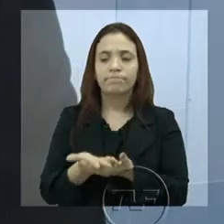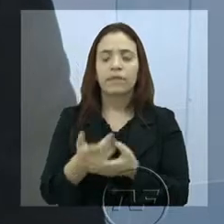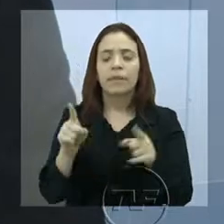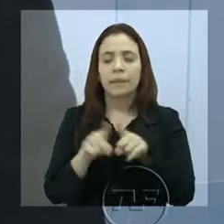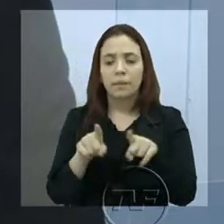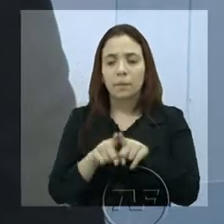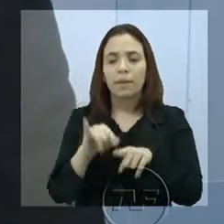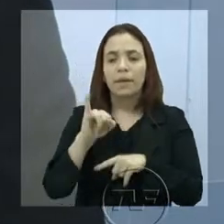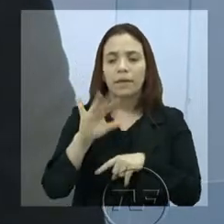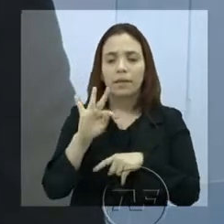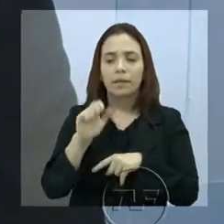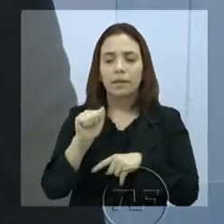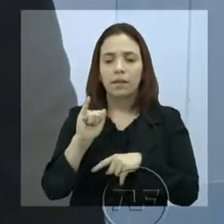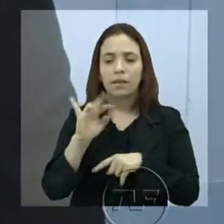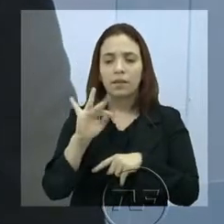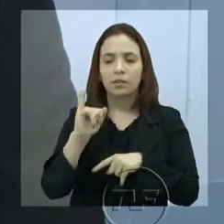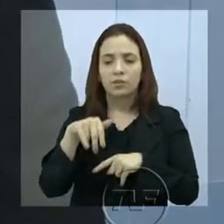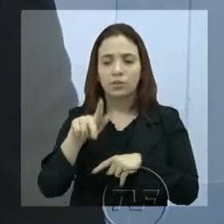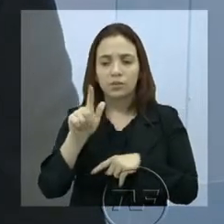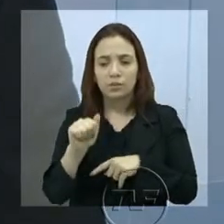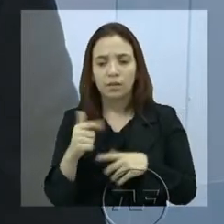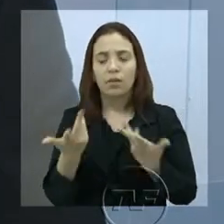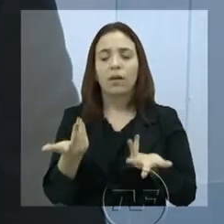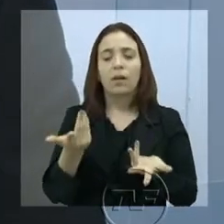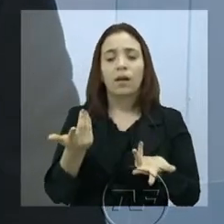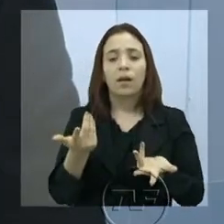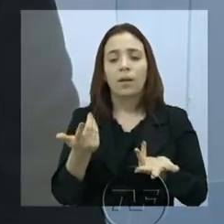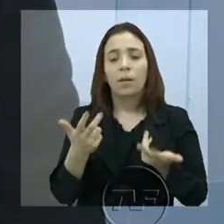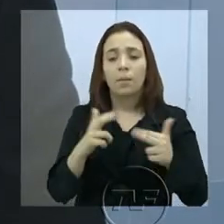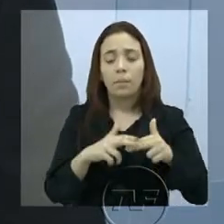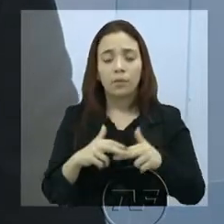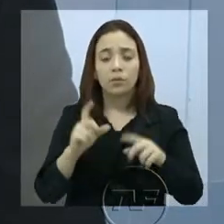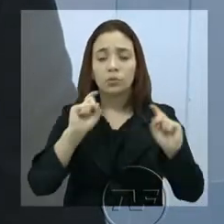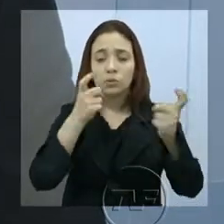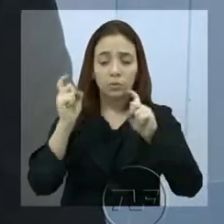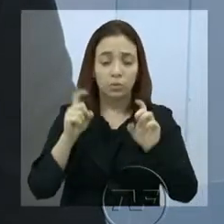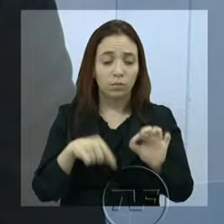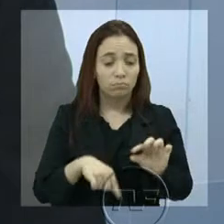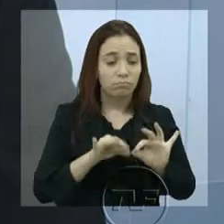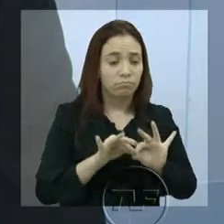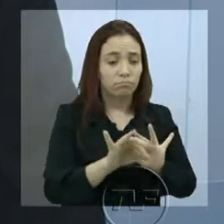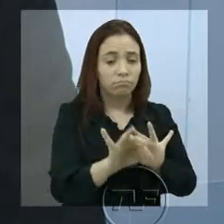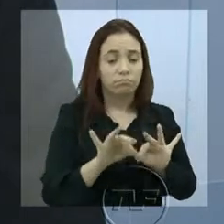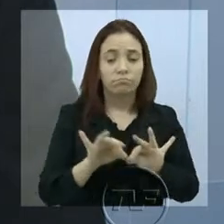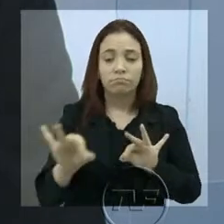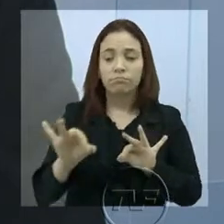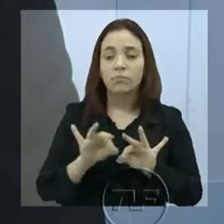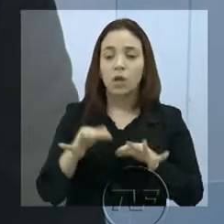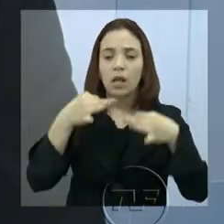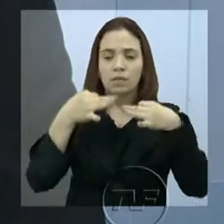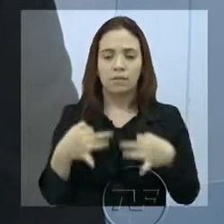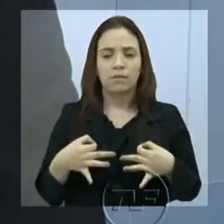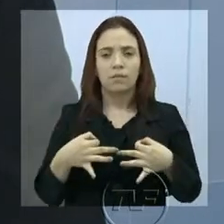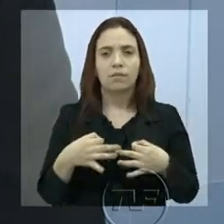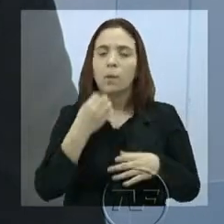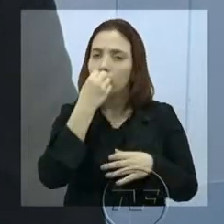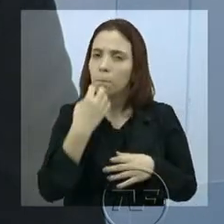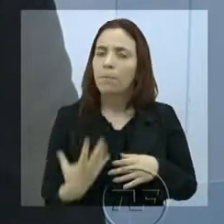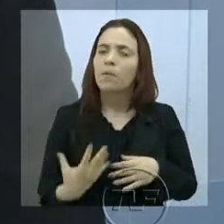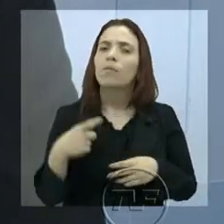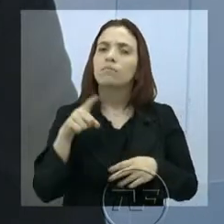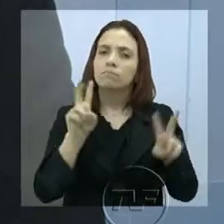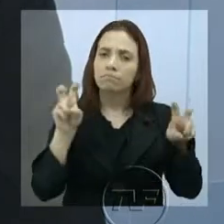Itaitinga também, que ninguém sabe quem é quem. Quer dizer, essas discussões desses consórcios chegam em bom momento, né, Paulo?